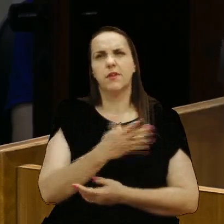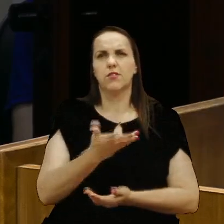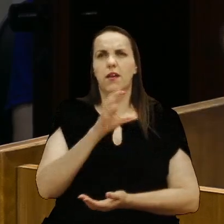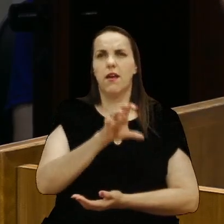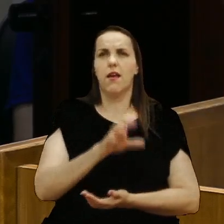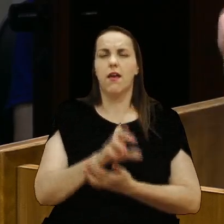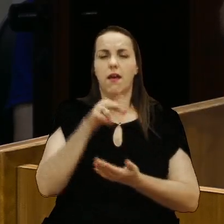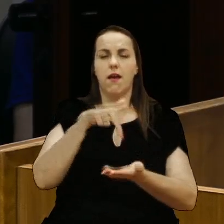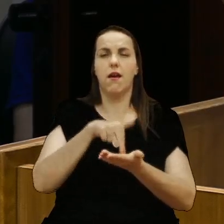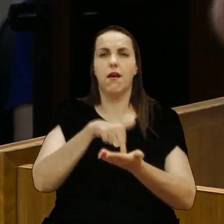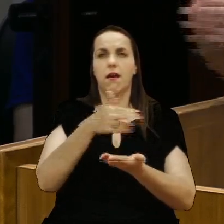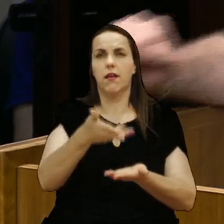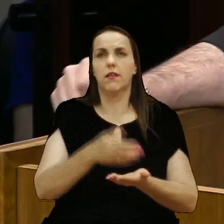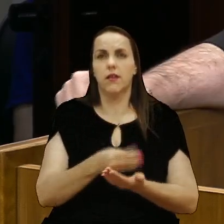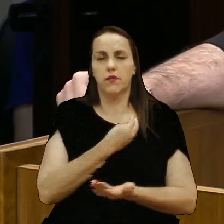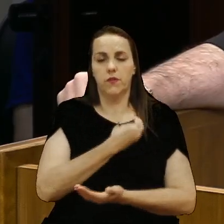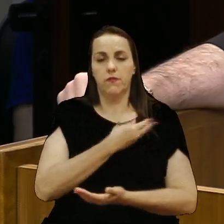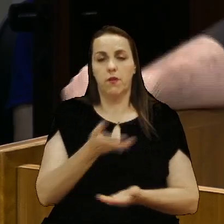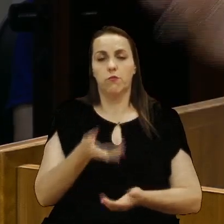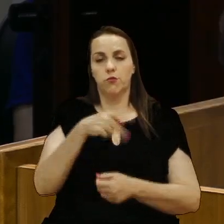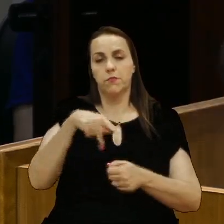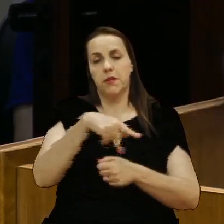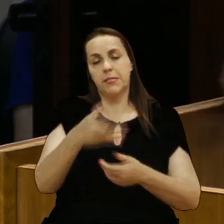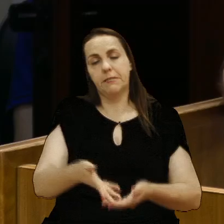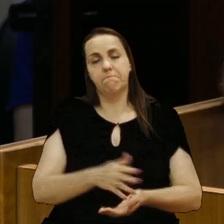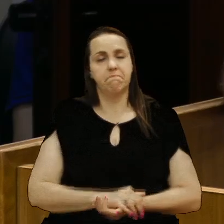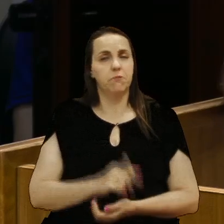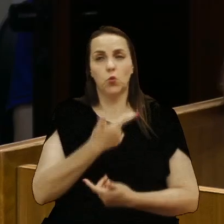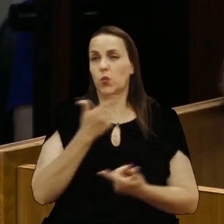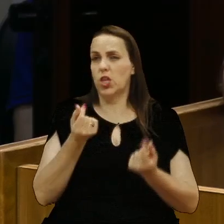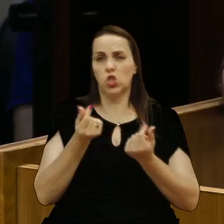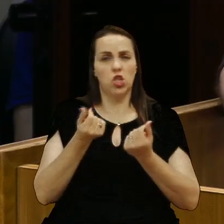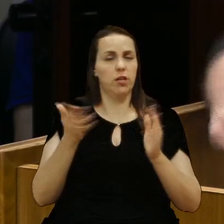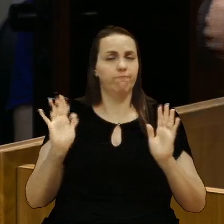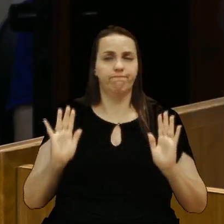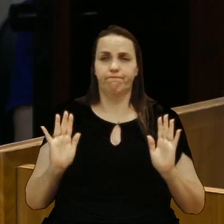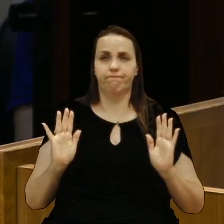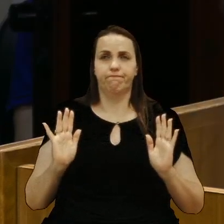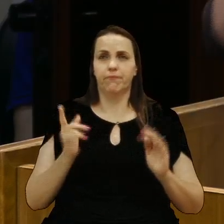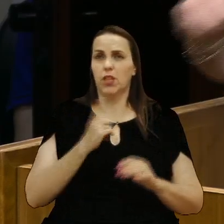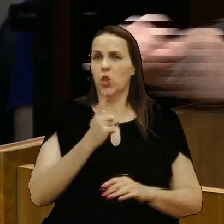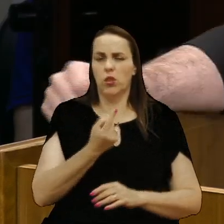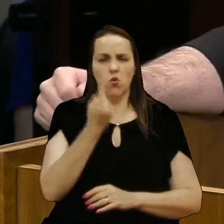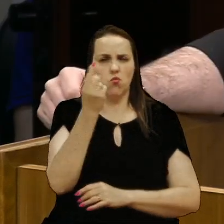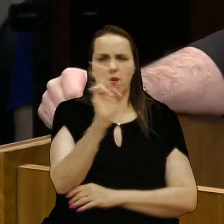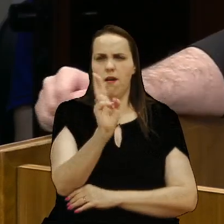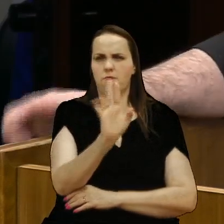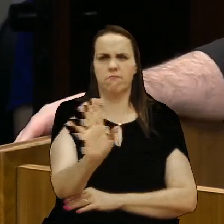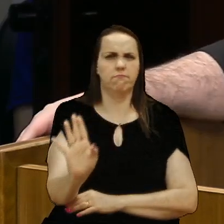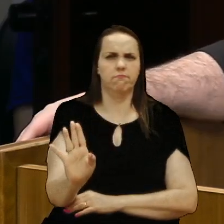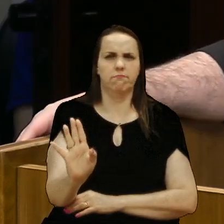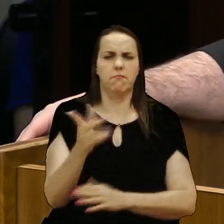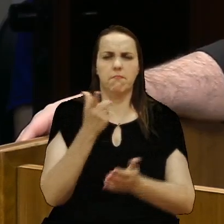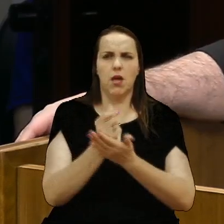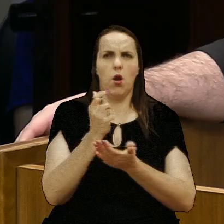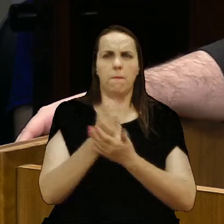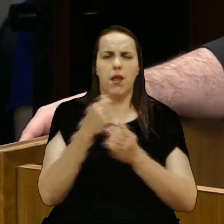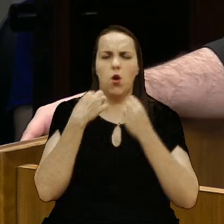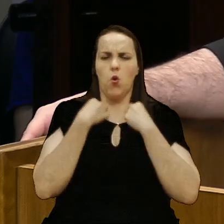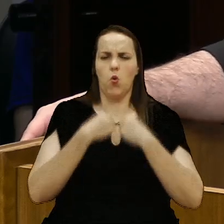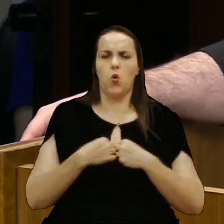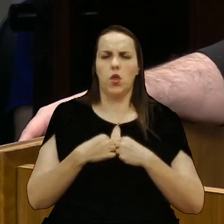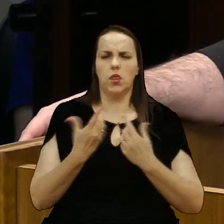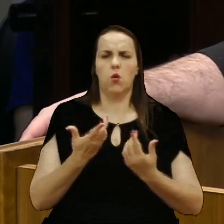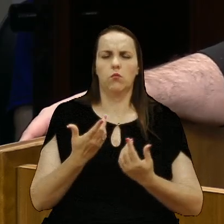a realidade em que vivemos no nosso país. Não tem dinheiro, não tem R$1 para comprar cordão